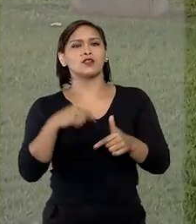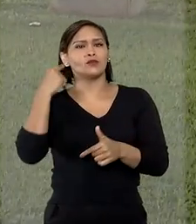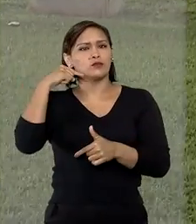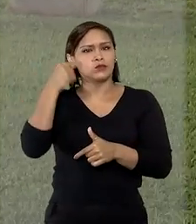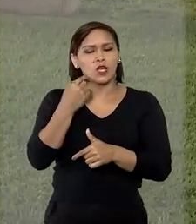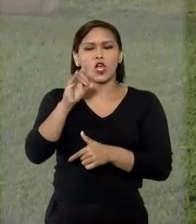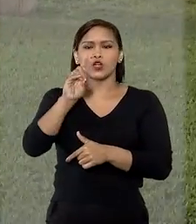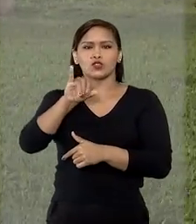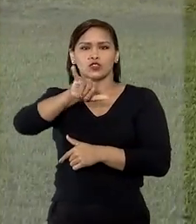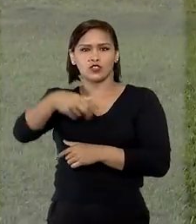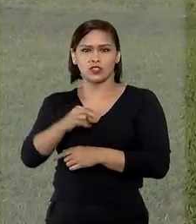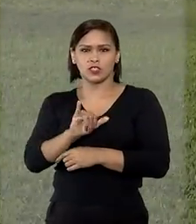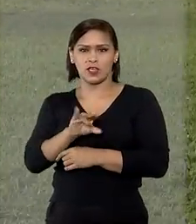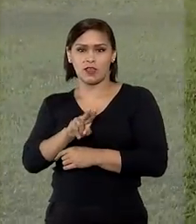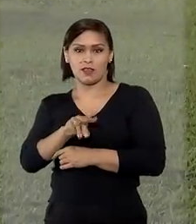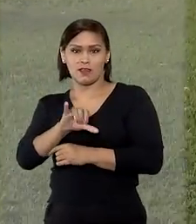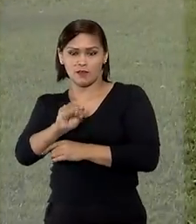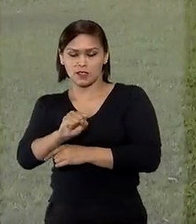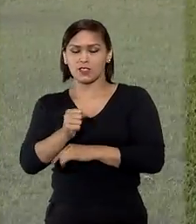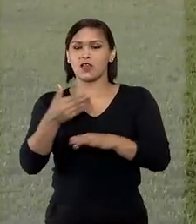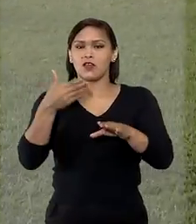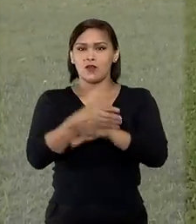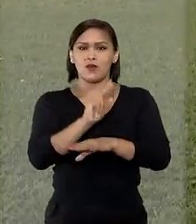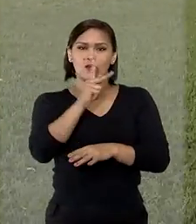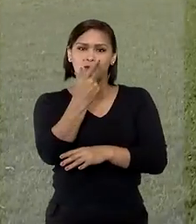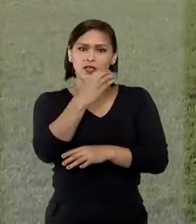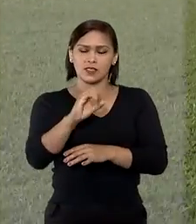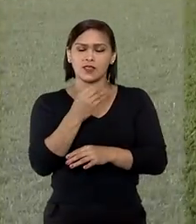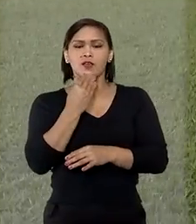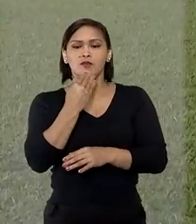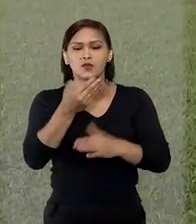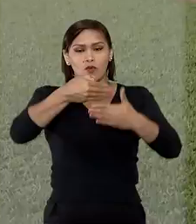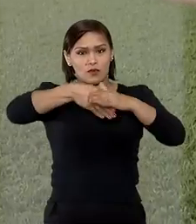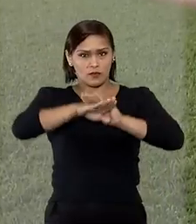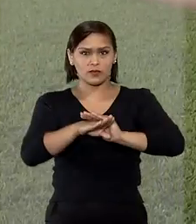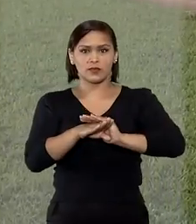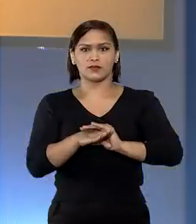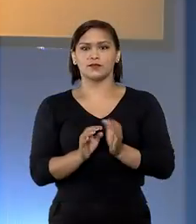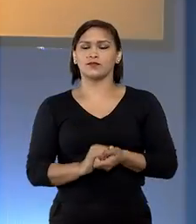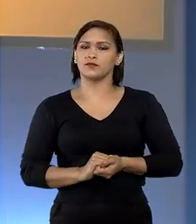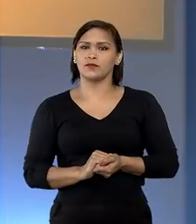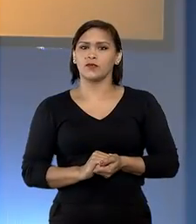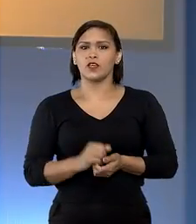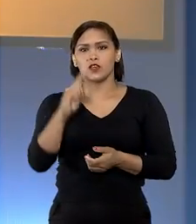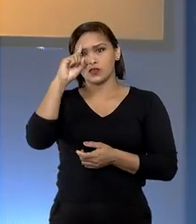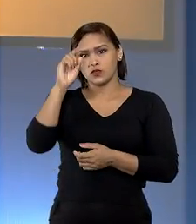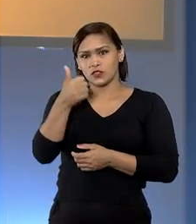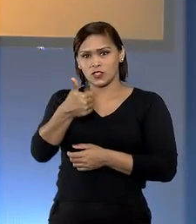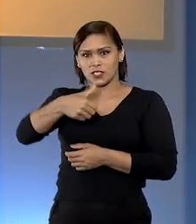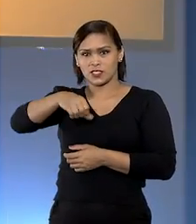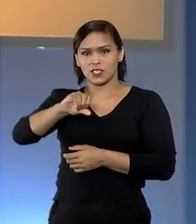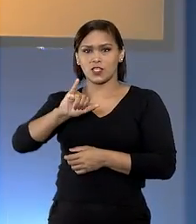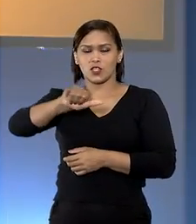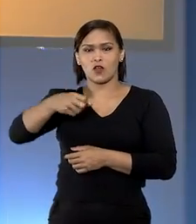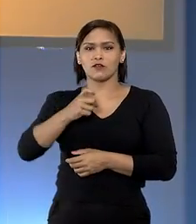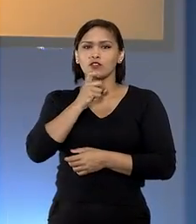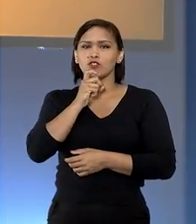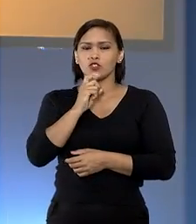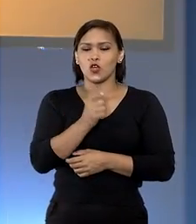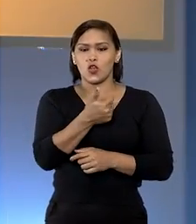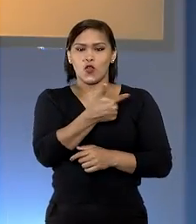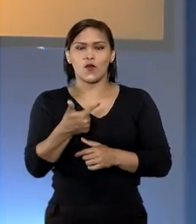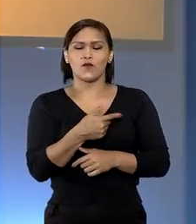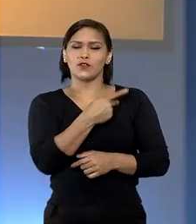DJ Ivis com a decisão de indeferir o habeas corpus o pedido foi arquivado no dia Dezenove de julho